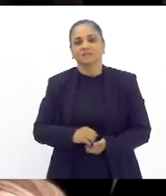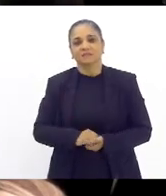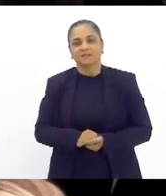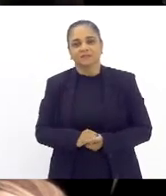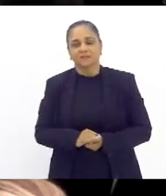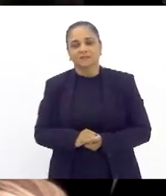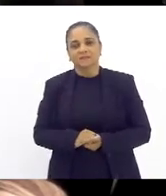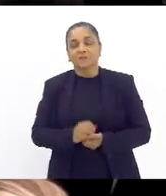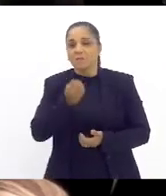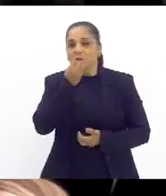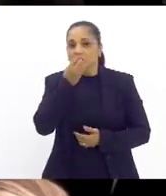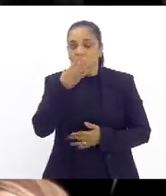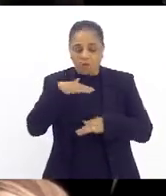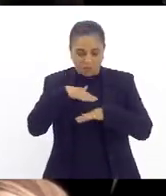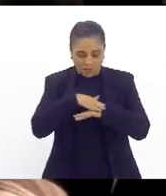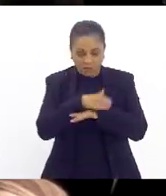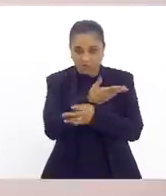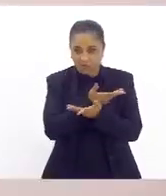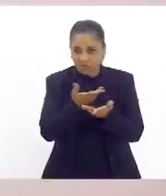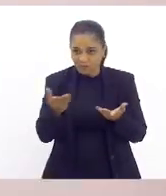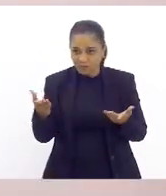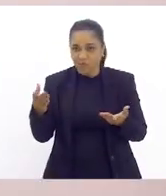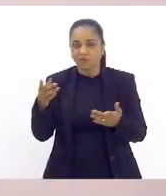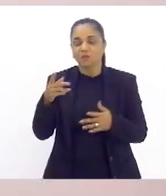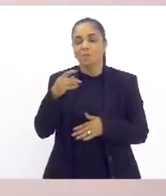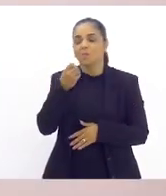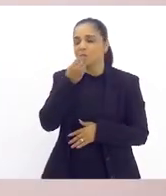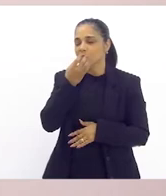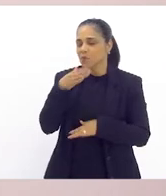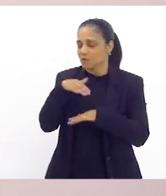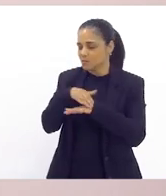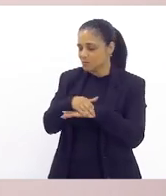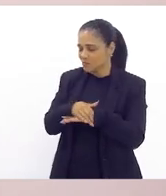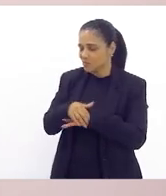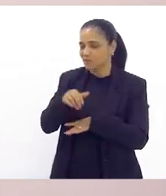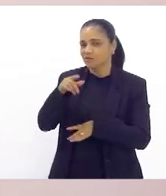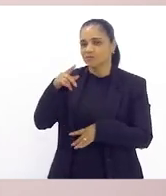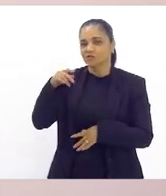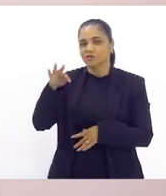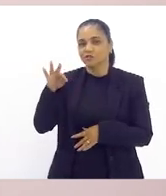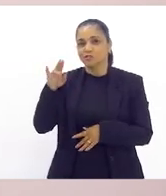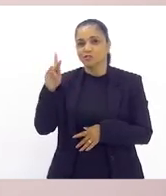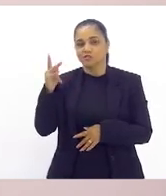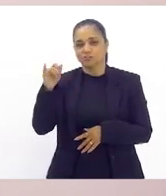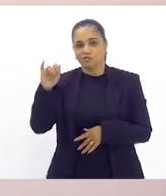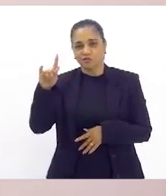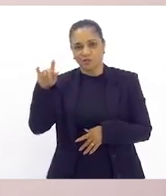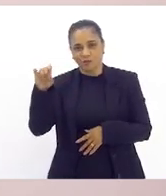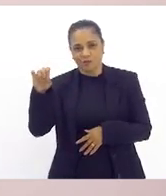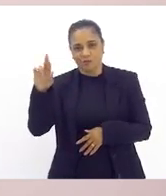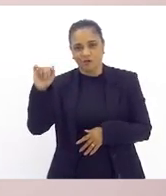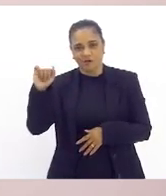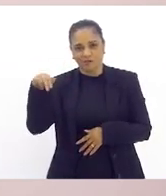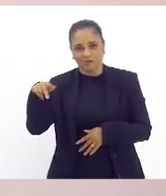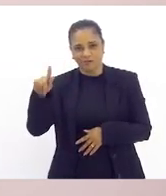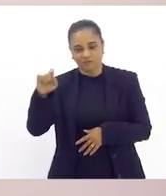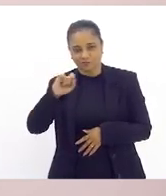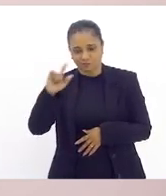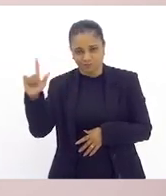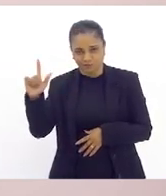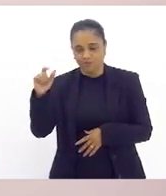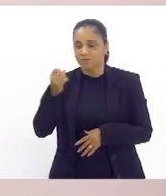Boa tarde Boa noite a todos boa noite Presidente Thiago Rangel Boa noite também